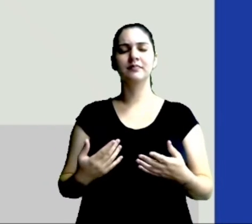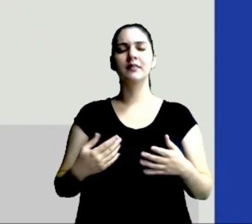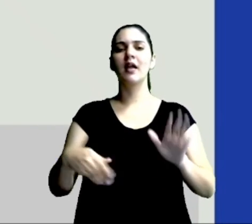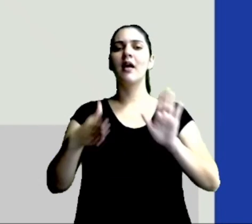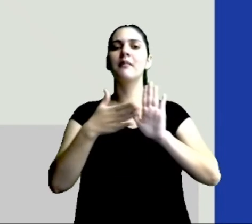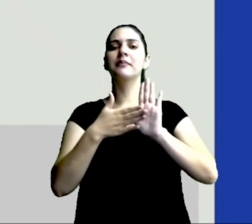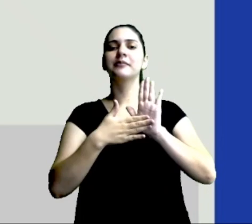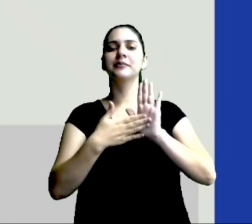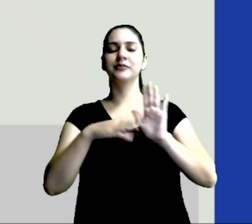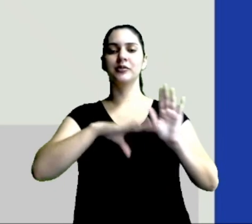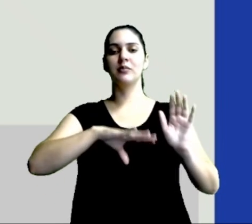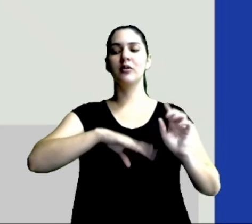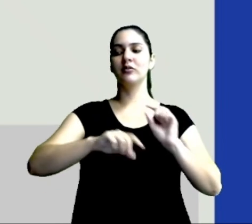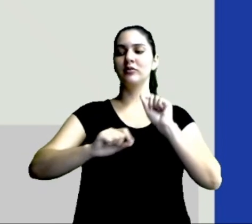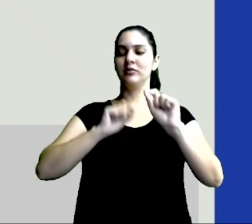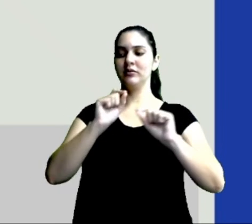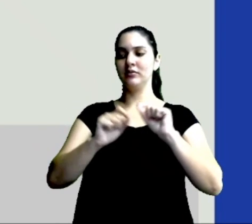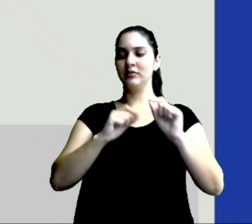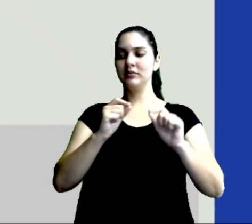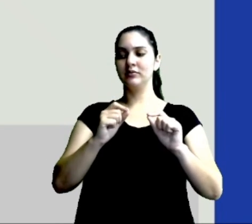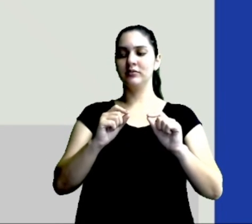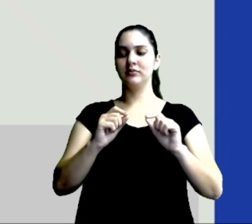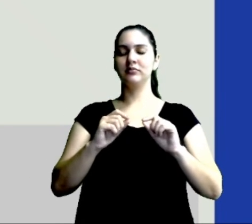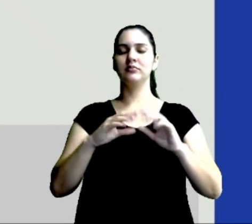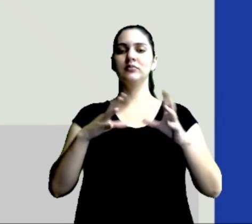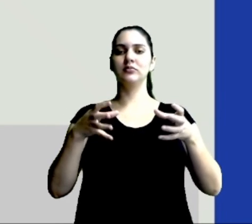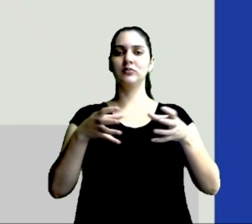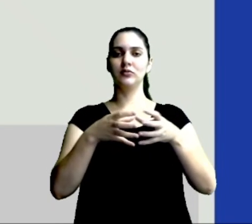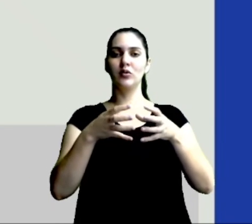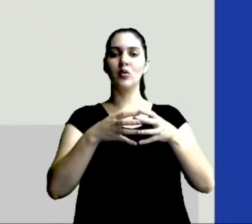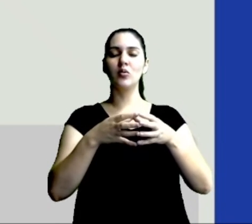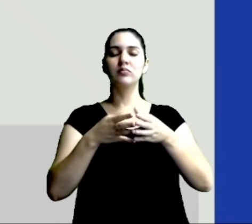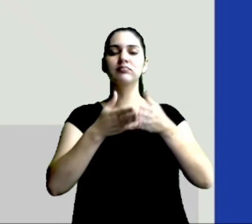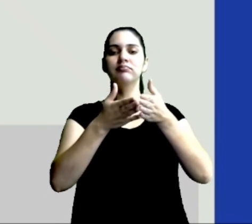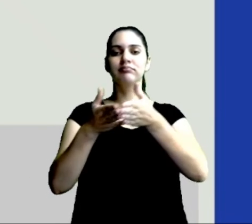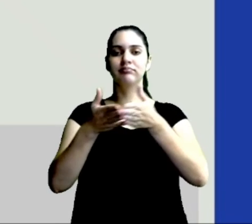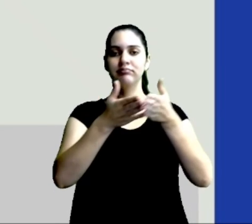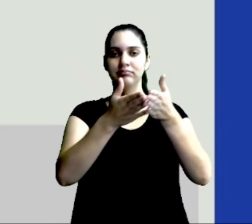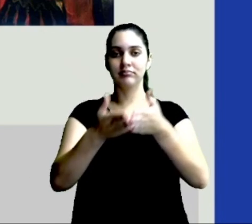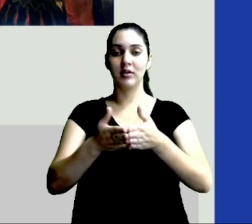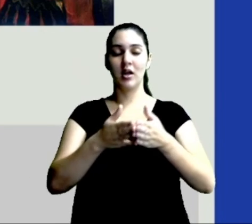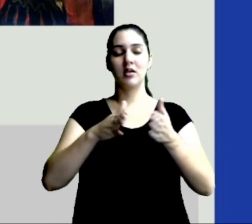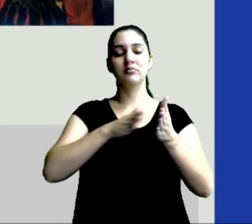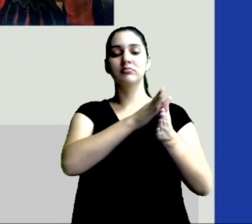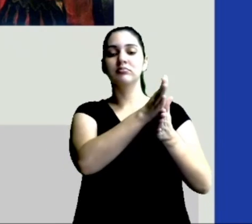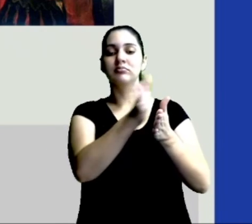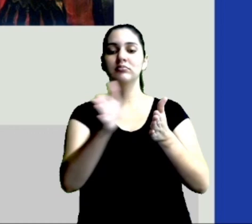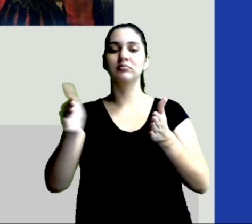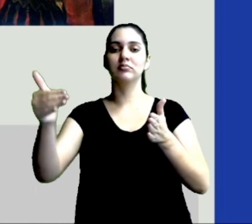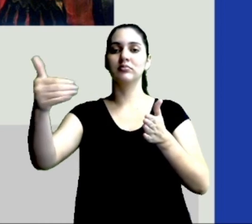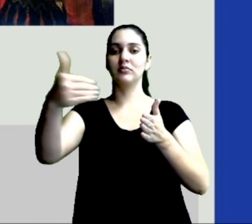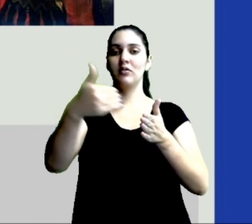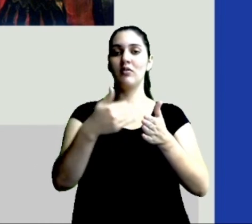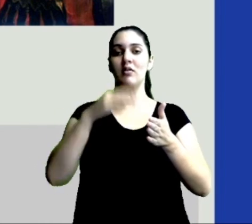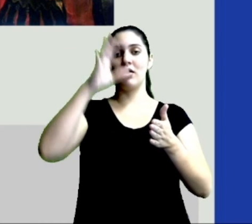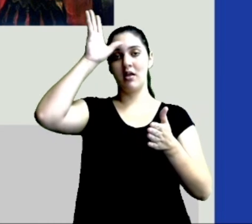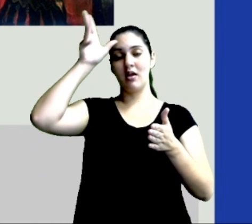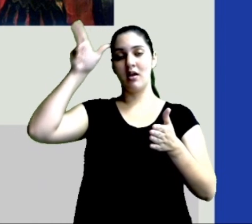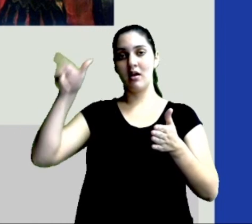ciclo oriental das navegações, chegar às Índias, navegando pelo Oriente, contornando toda a África, até então